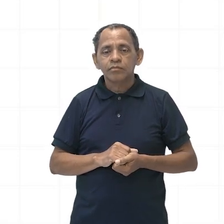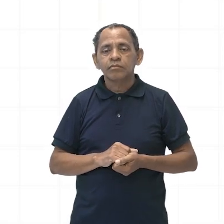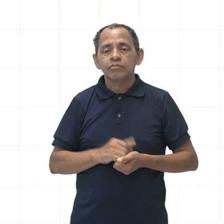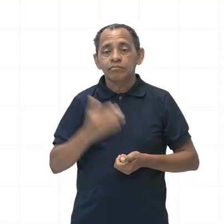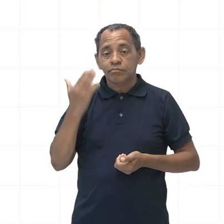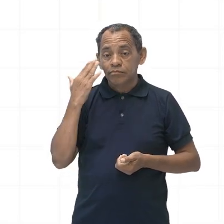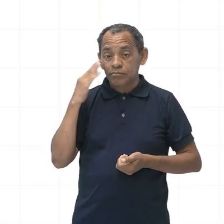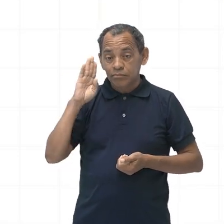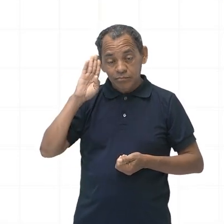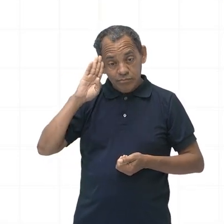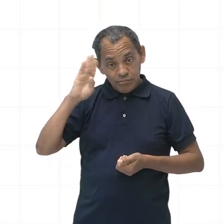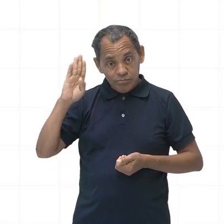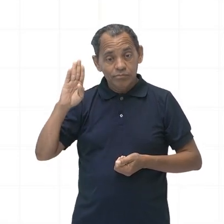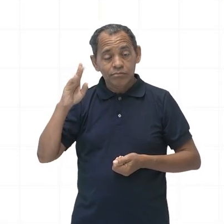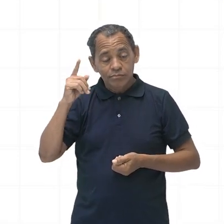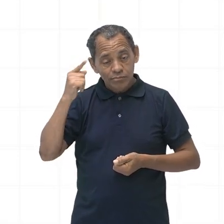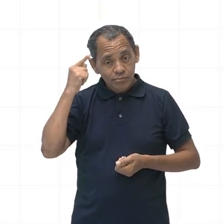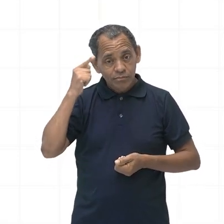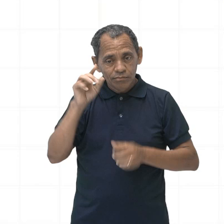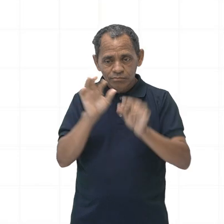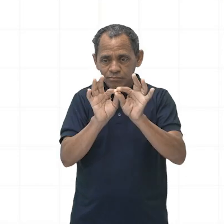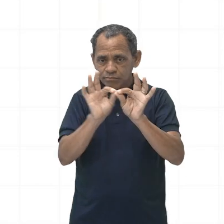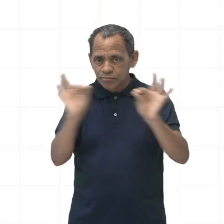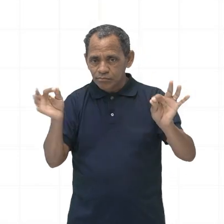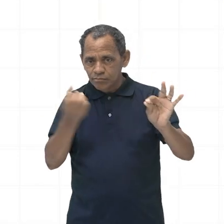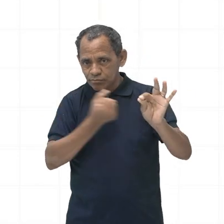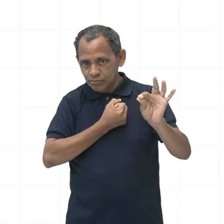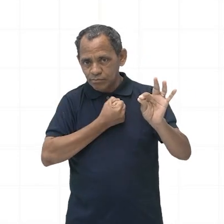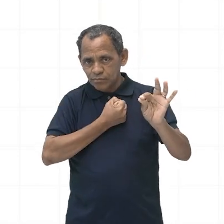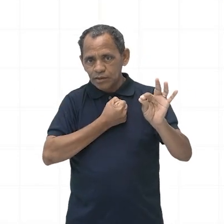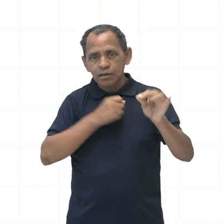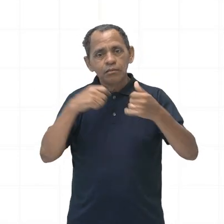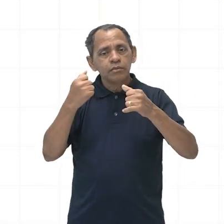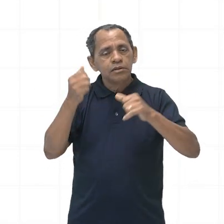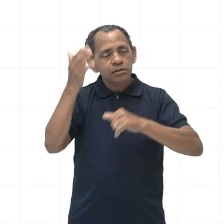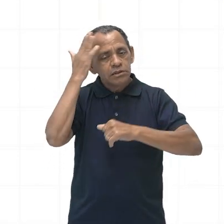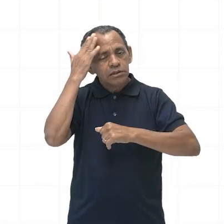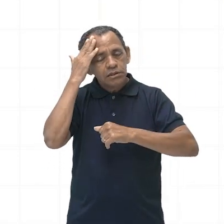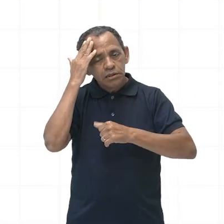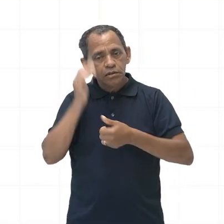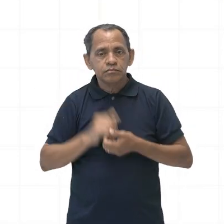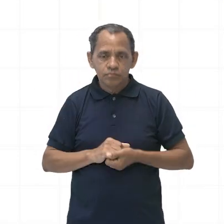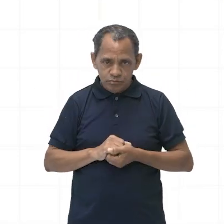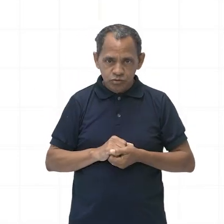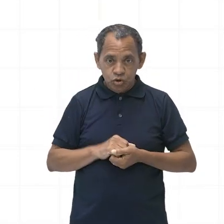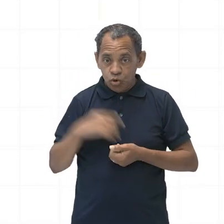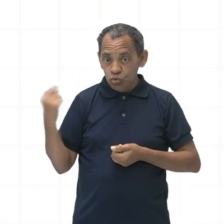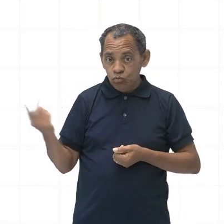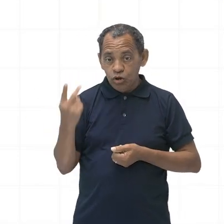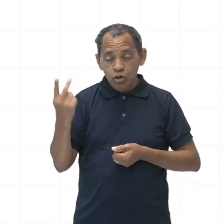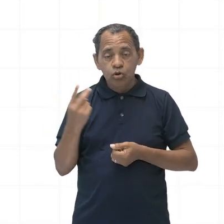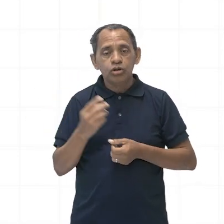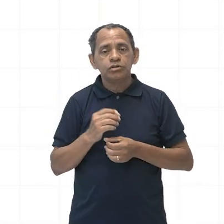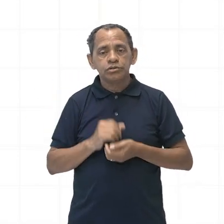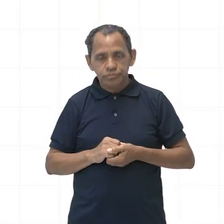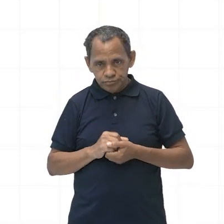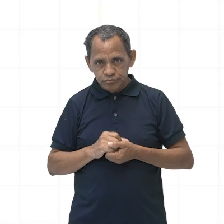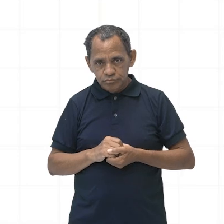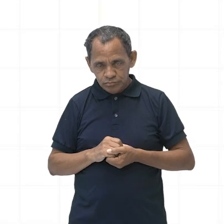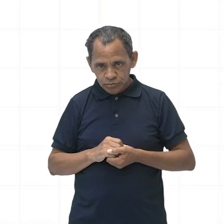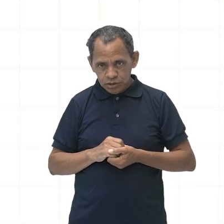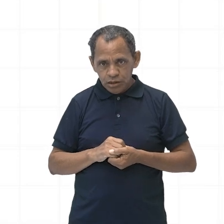principal ideia de reta numérica. Eu tenho que entender os valores que estão à direita do zero são negativos, à